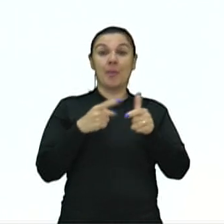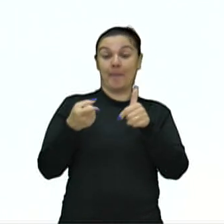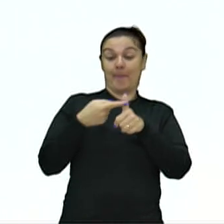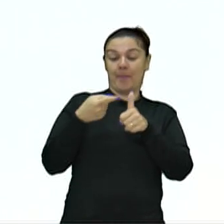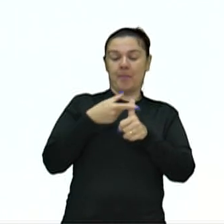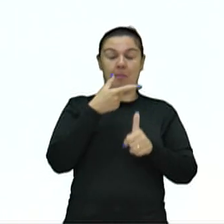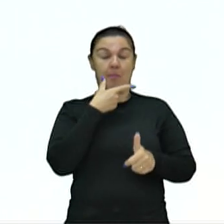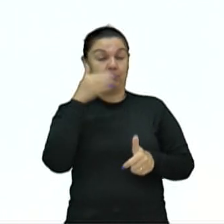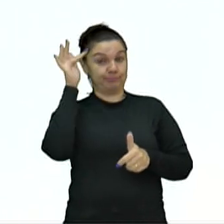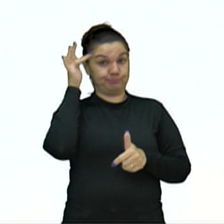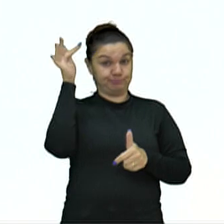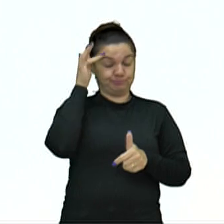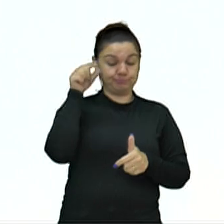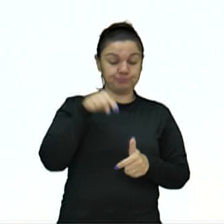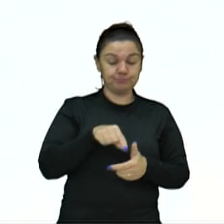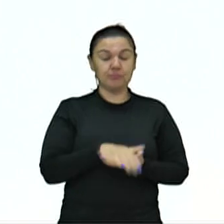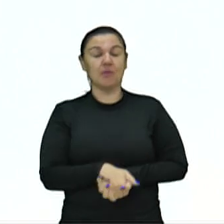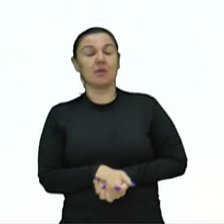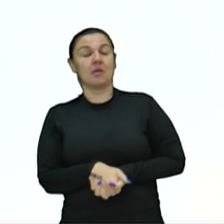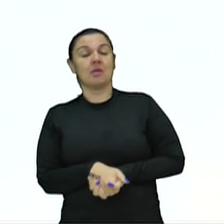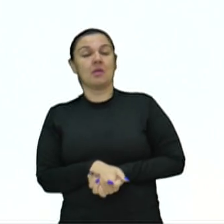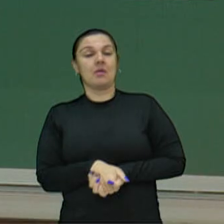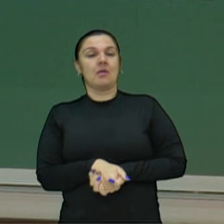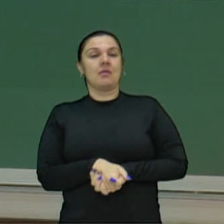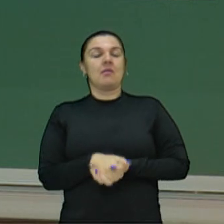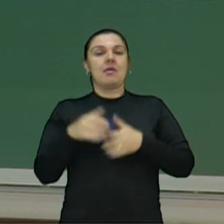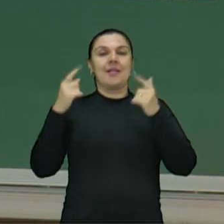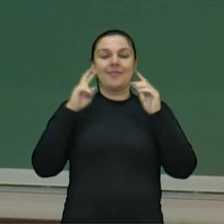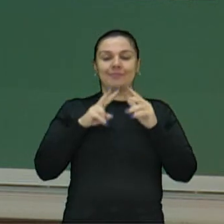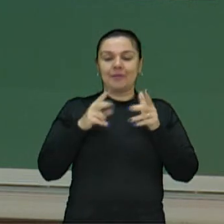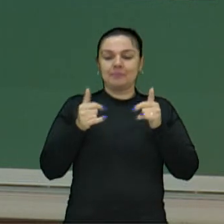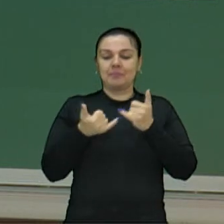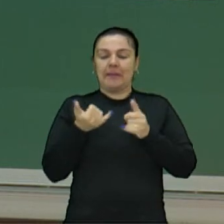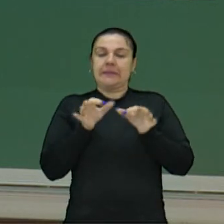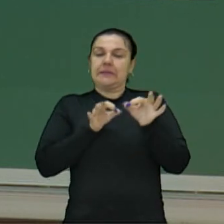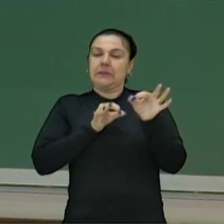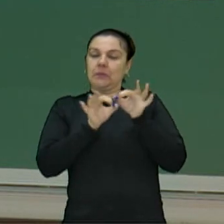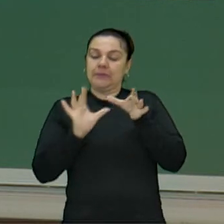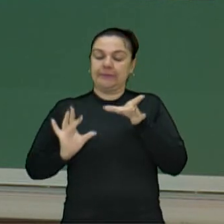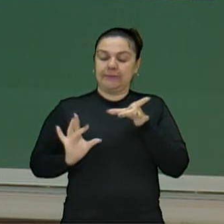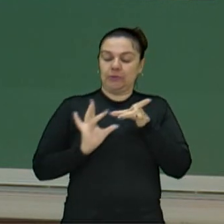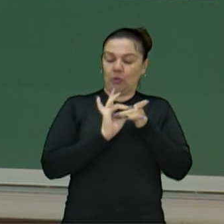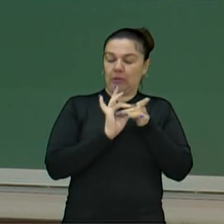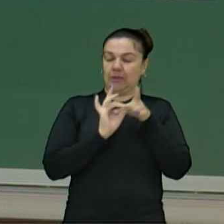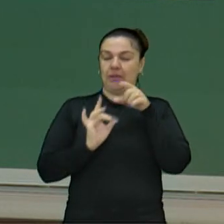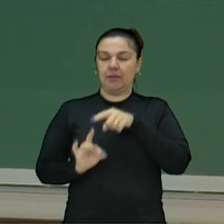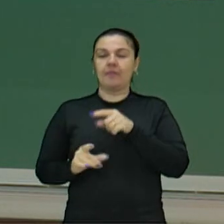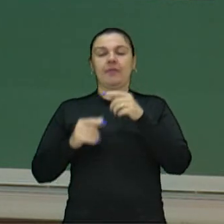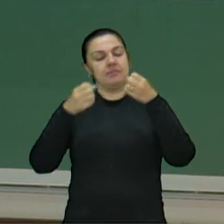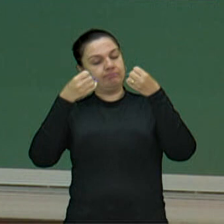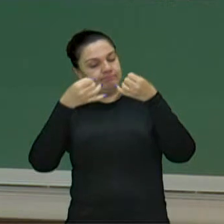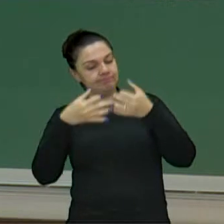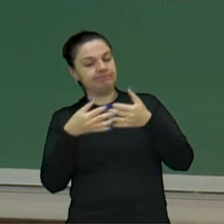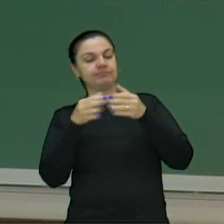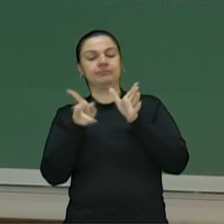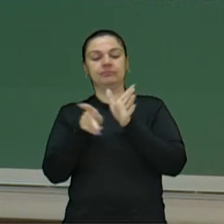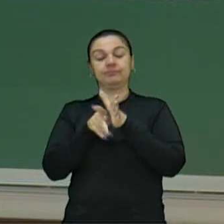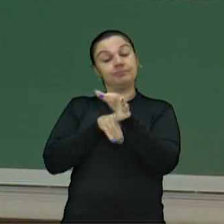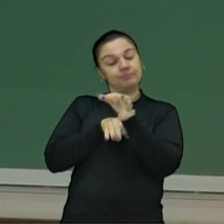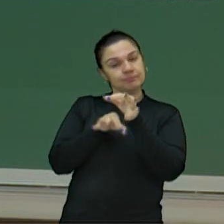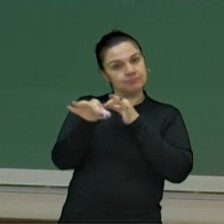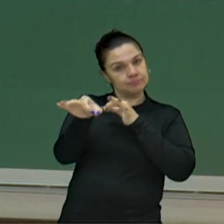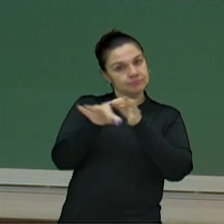pensamento dele, ele vai, de certa forma, se filiar ao estruturalismo e vai dizer que o estruturalismo